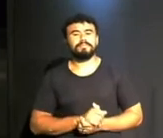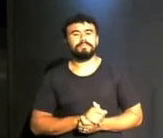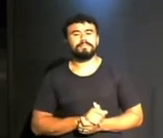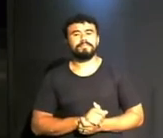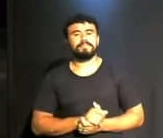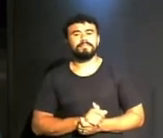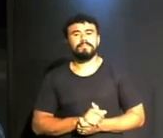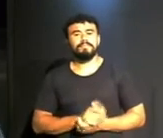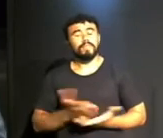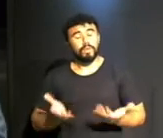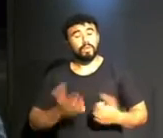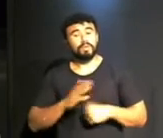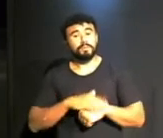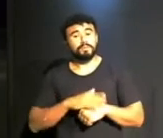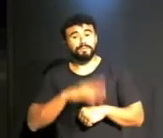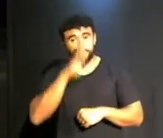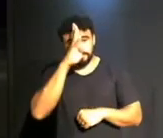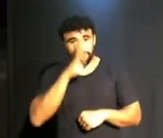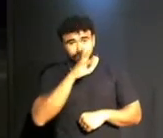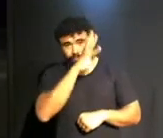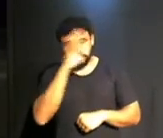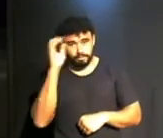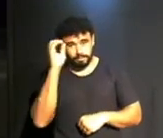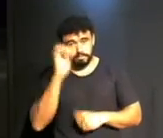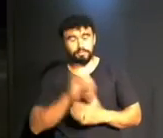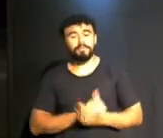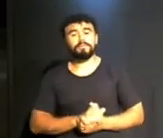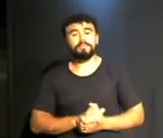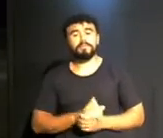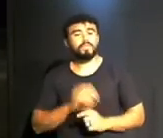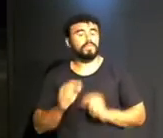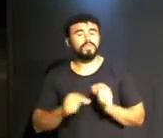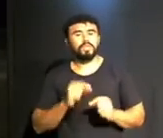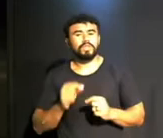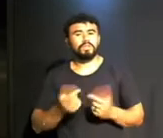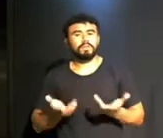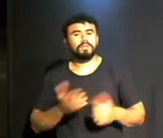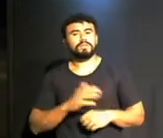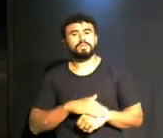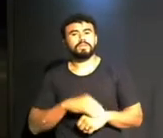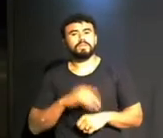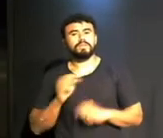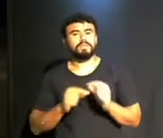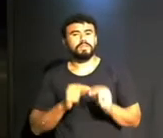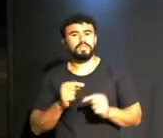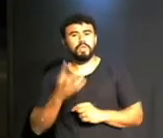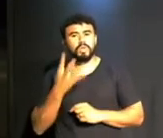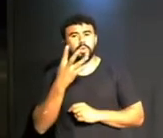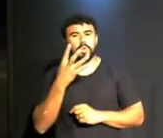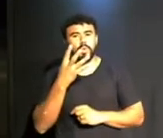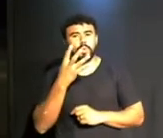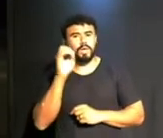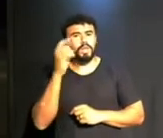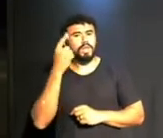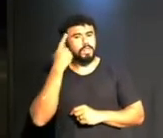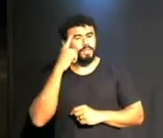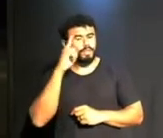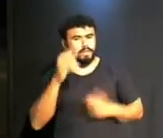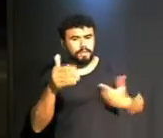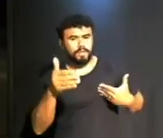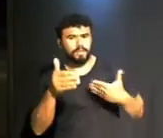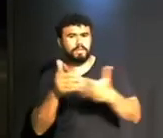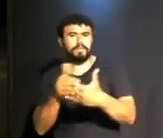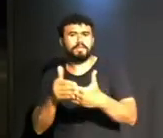E durante esse tempo de quaresma nós estamos na série de mensagem titular da 40 dias para Páscoa